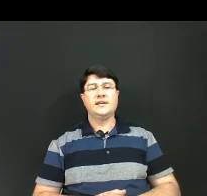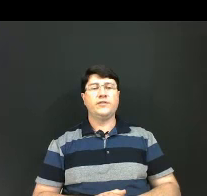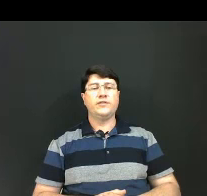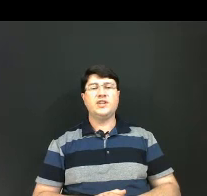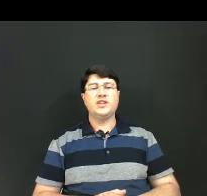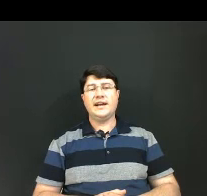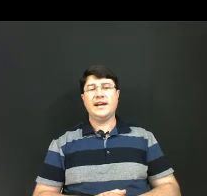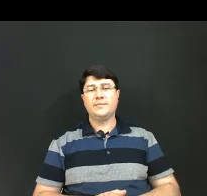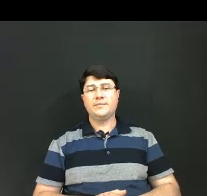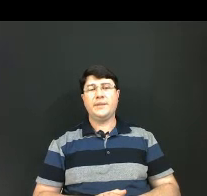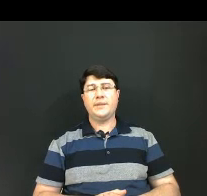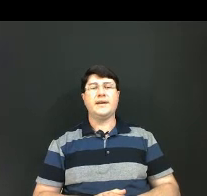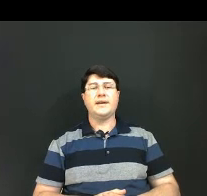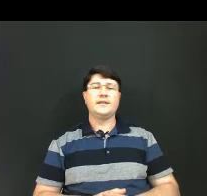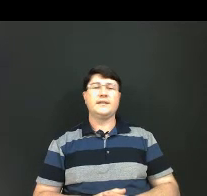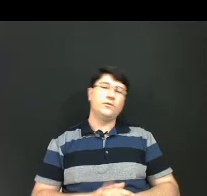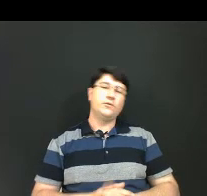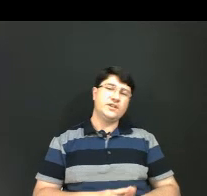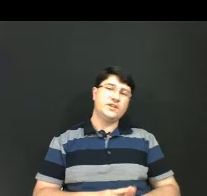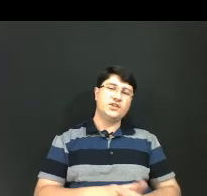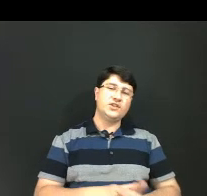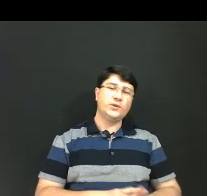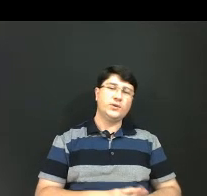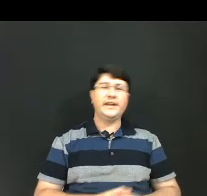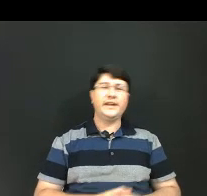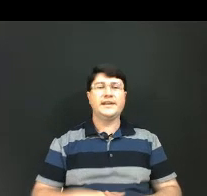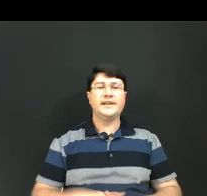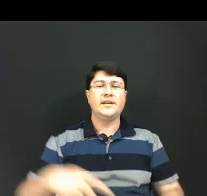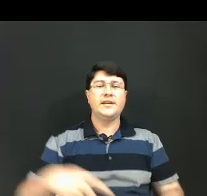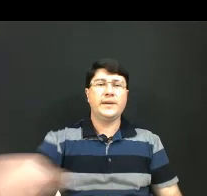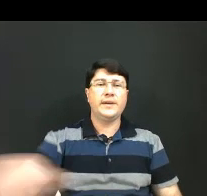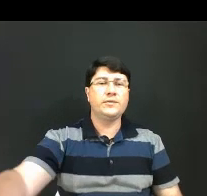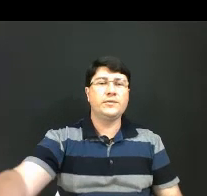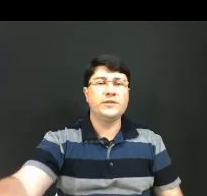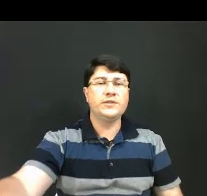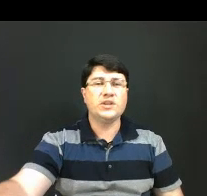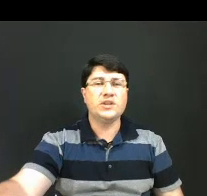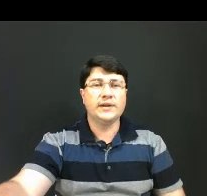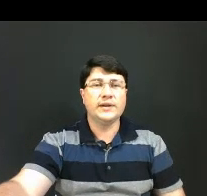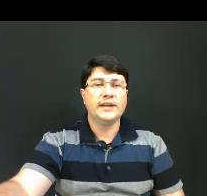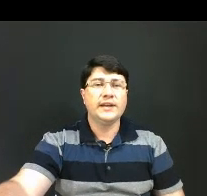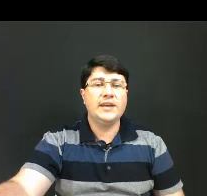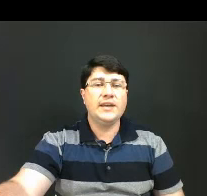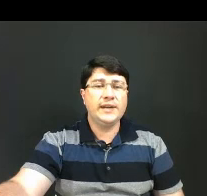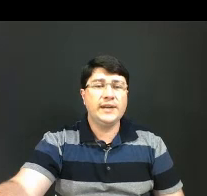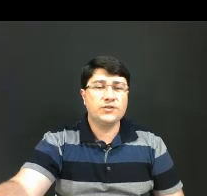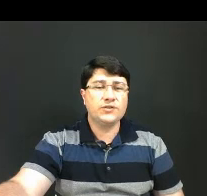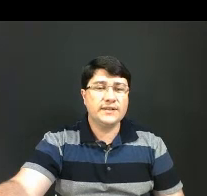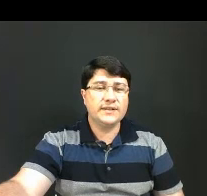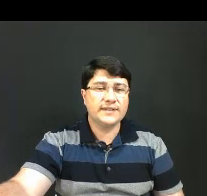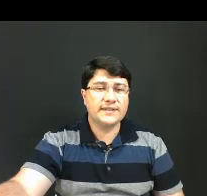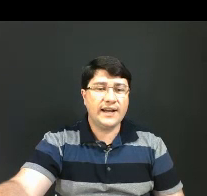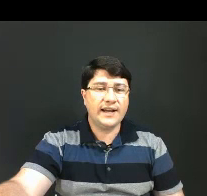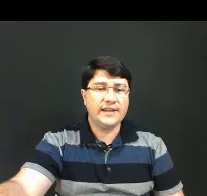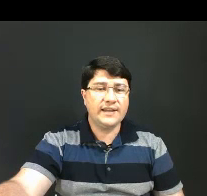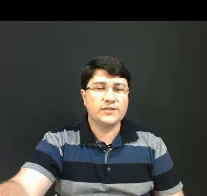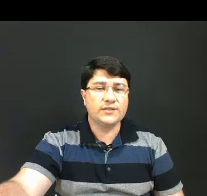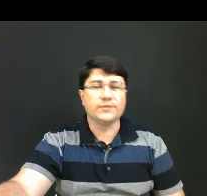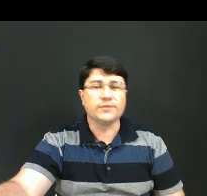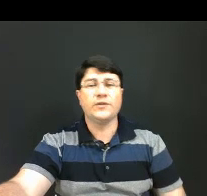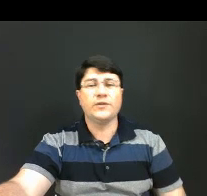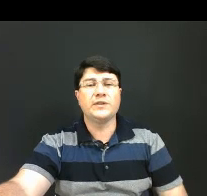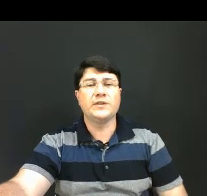Arroze foi de A para B, ou seja, de Porto Alegre para Curitiba. Que implicações